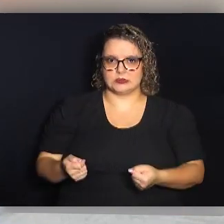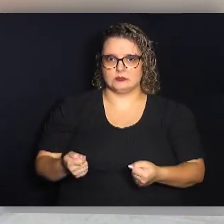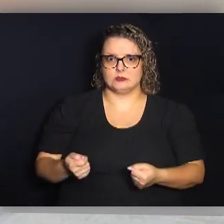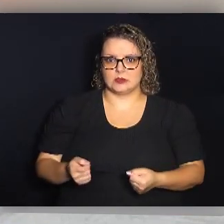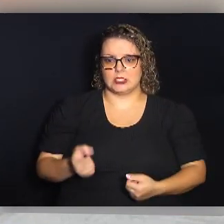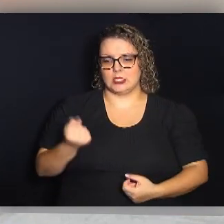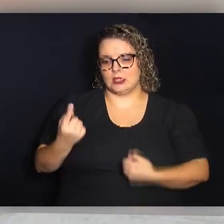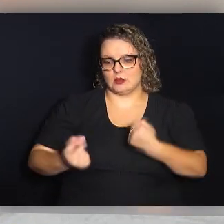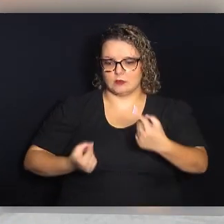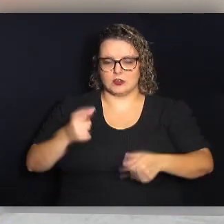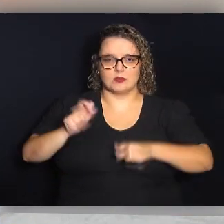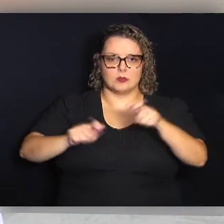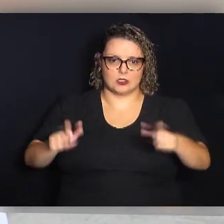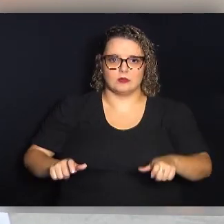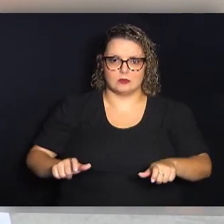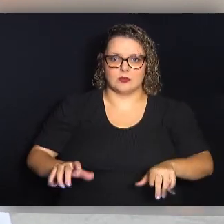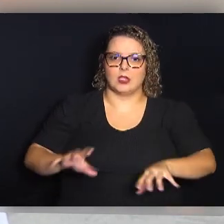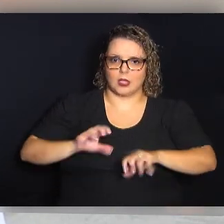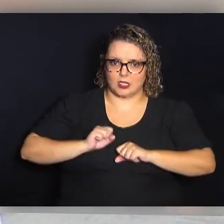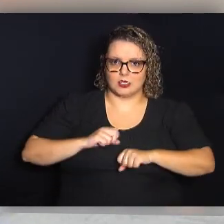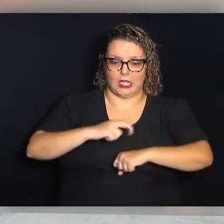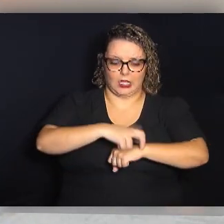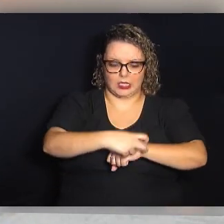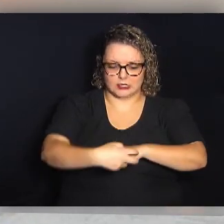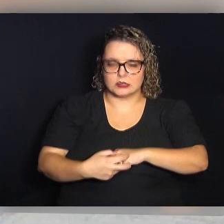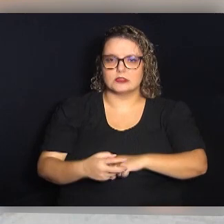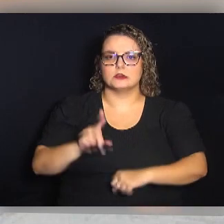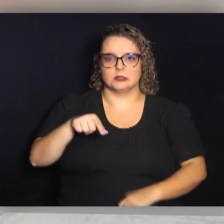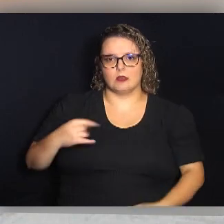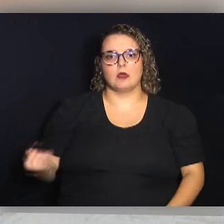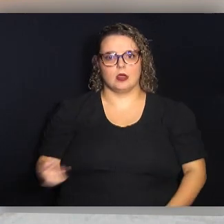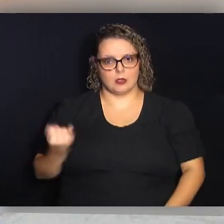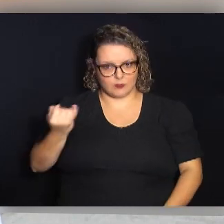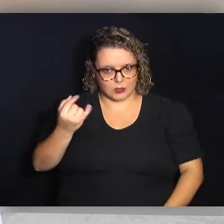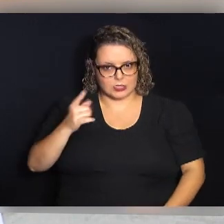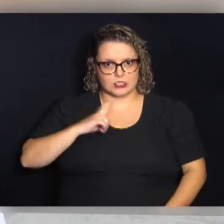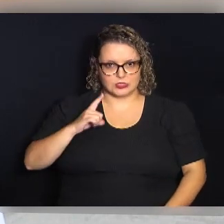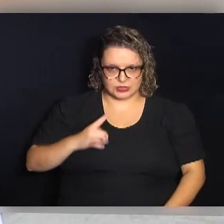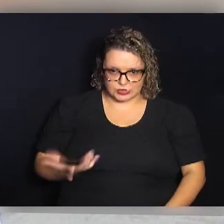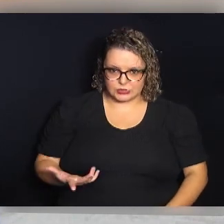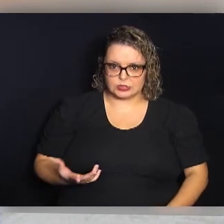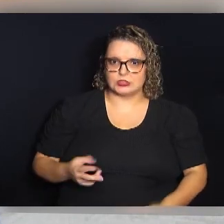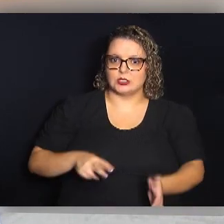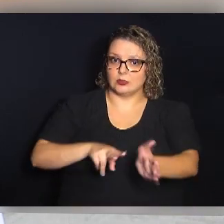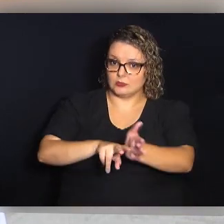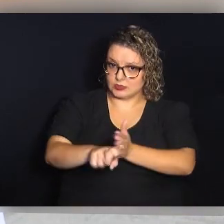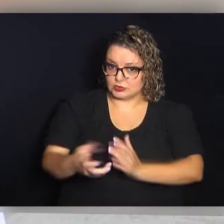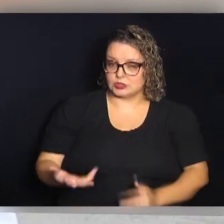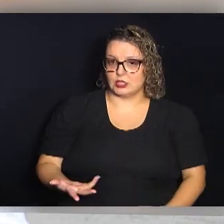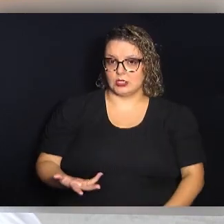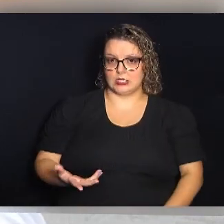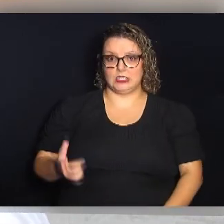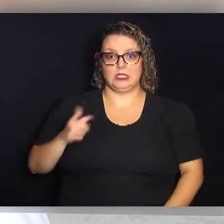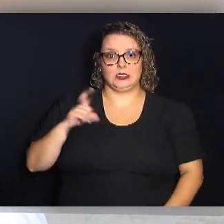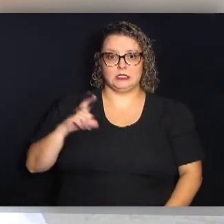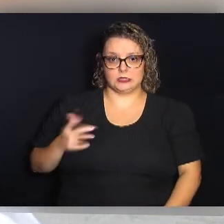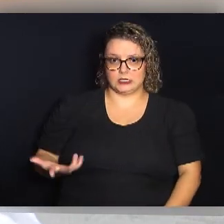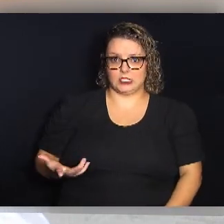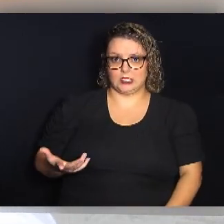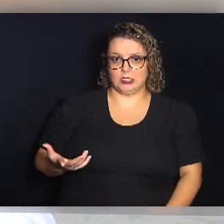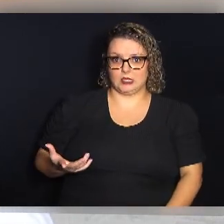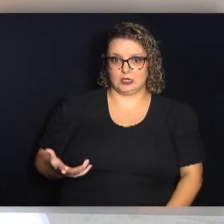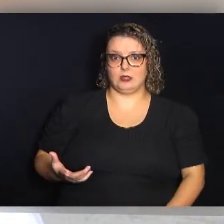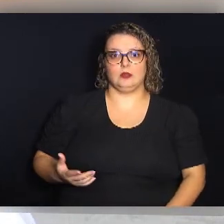porventura sejam acometidas pela dengue então é importante que a pessoa tenha ali o seu diagnóstico tem o seu